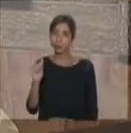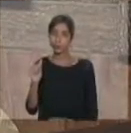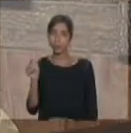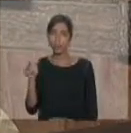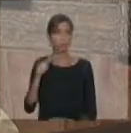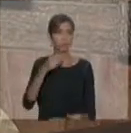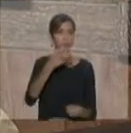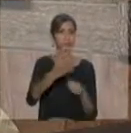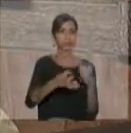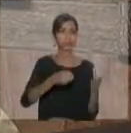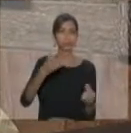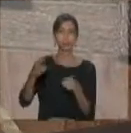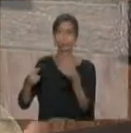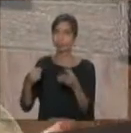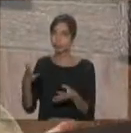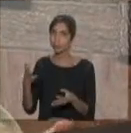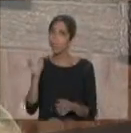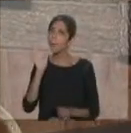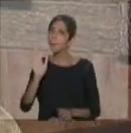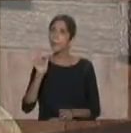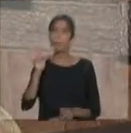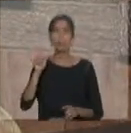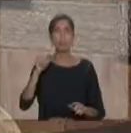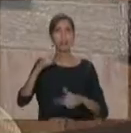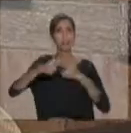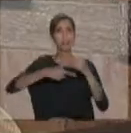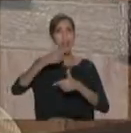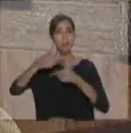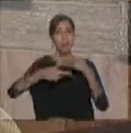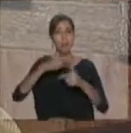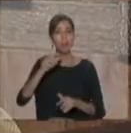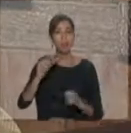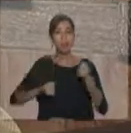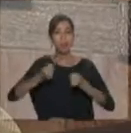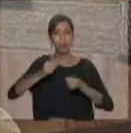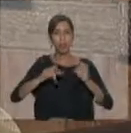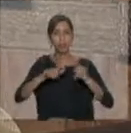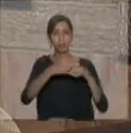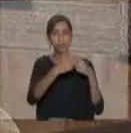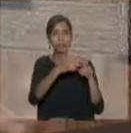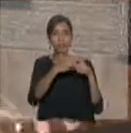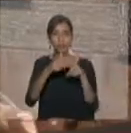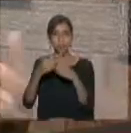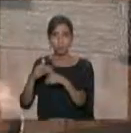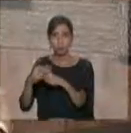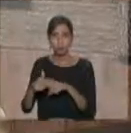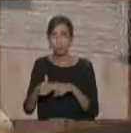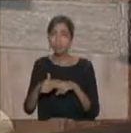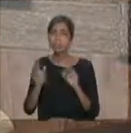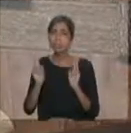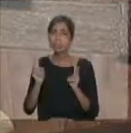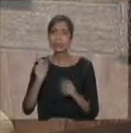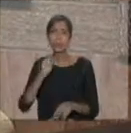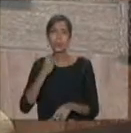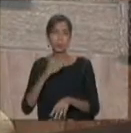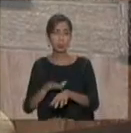ele era um borracheiro, era dono de uma mecânica, e vivia muito sujo de